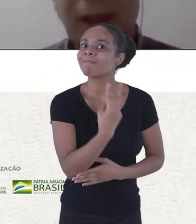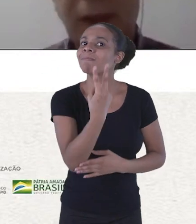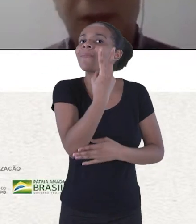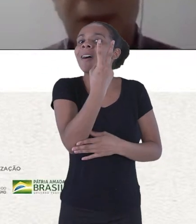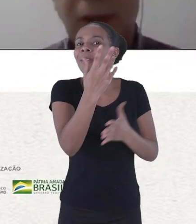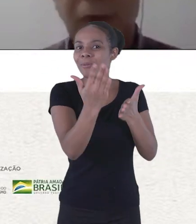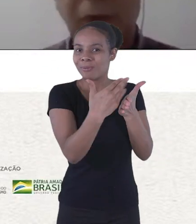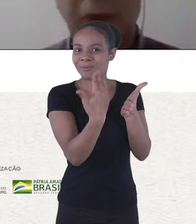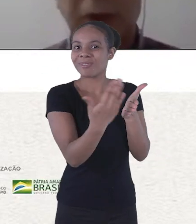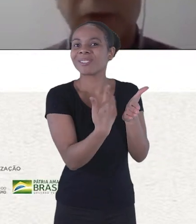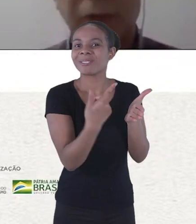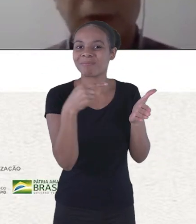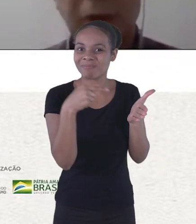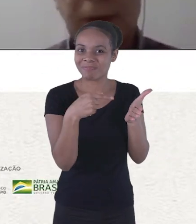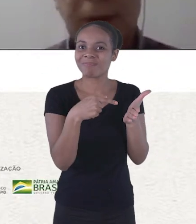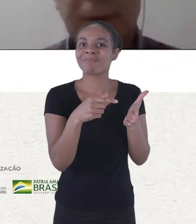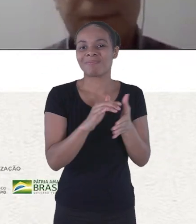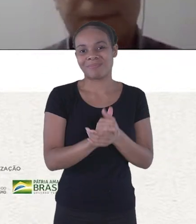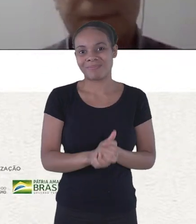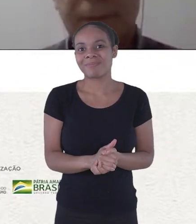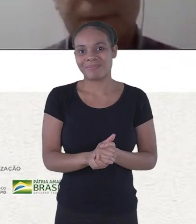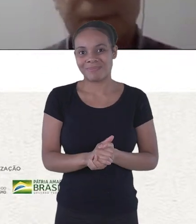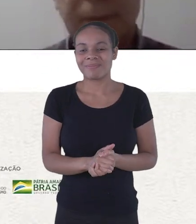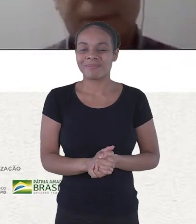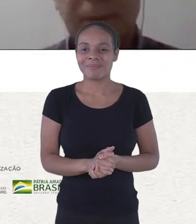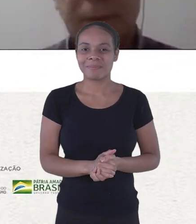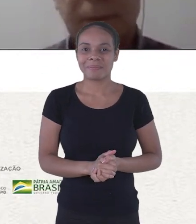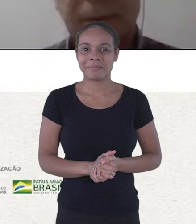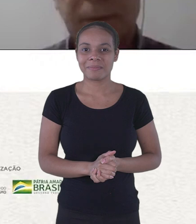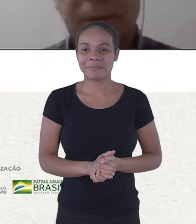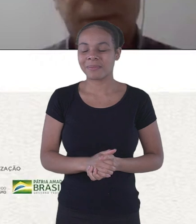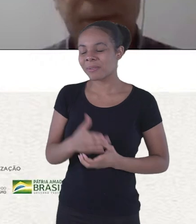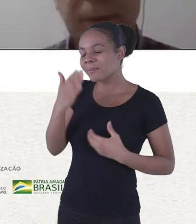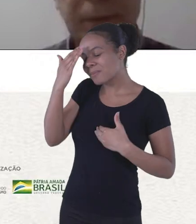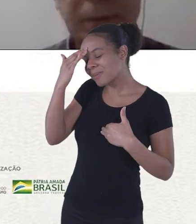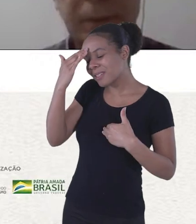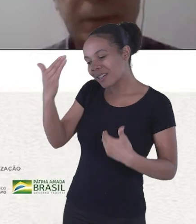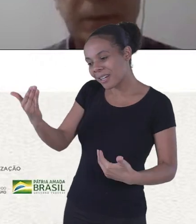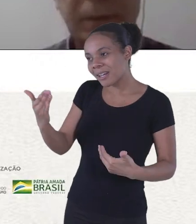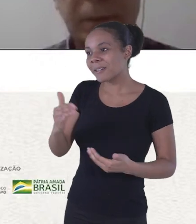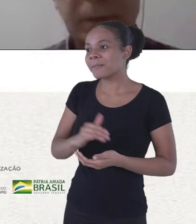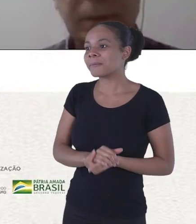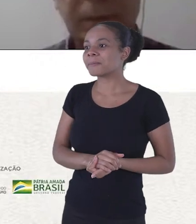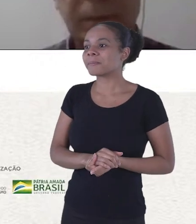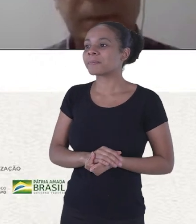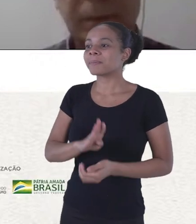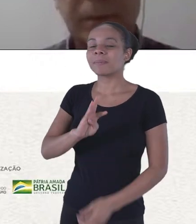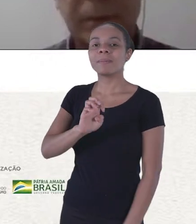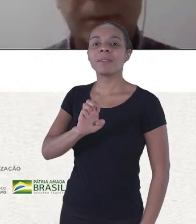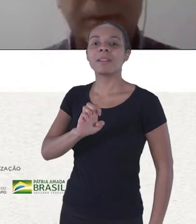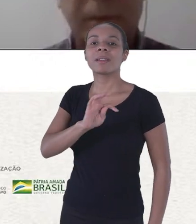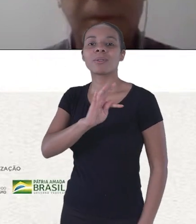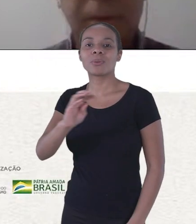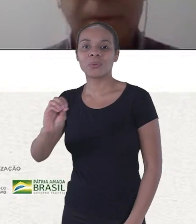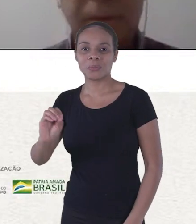dessa palavra, ao seu ser. Bom, obrigado, Beto. Eu